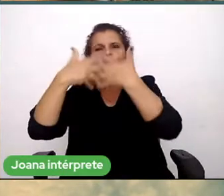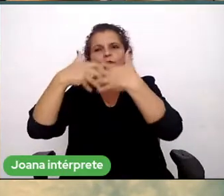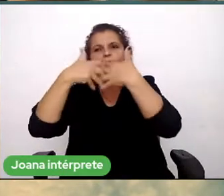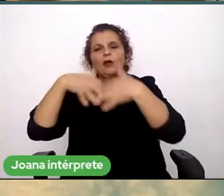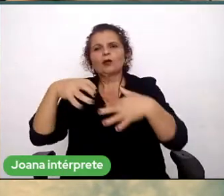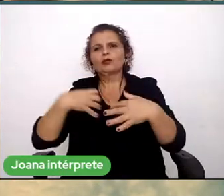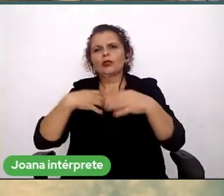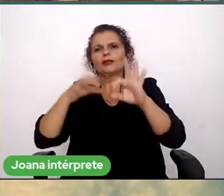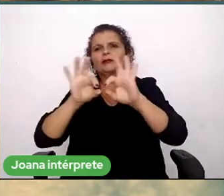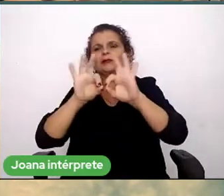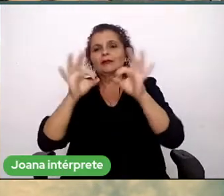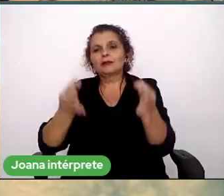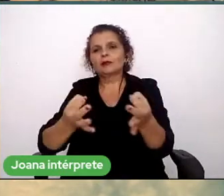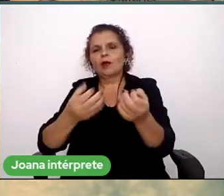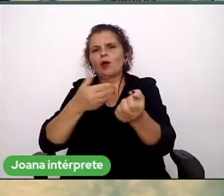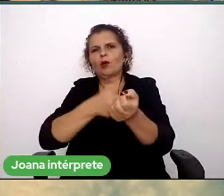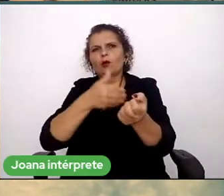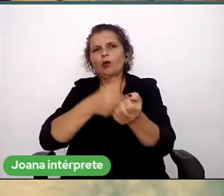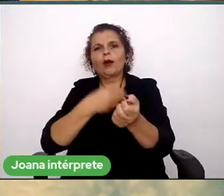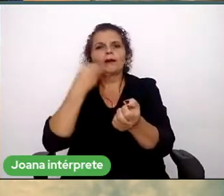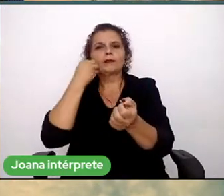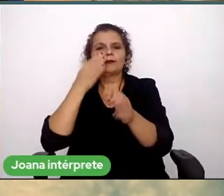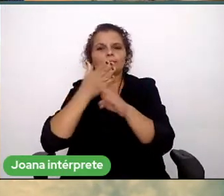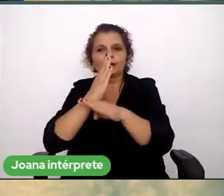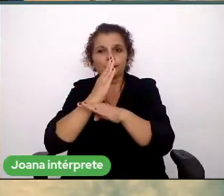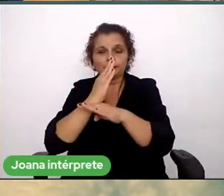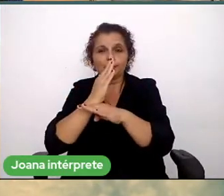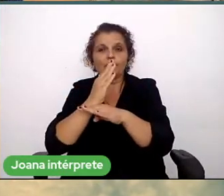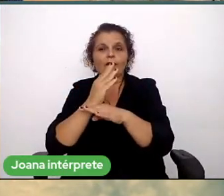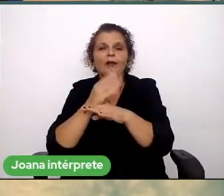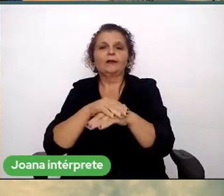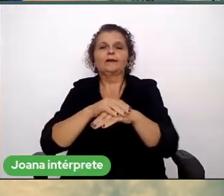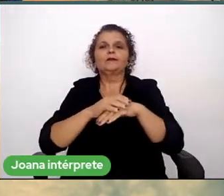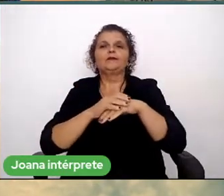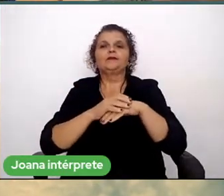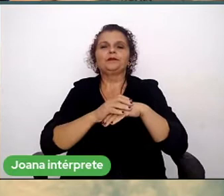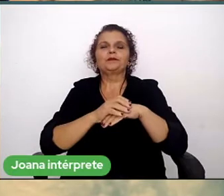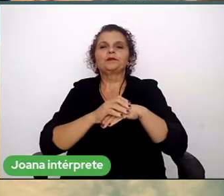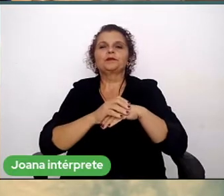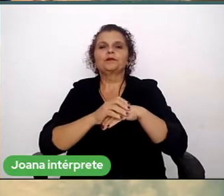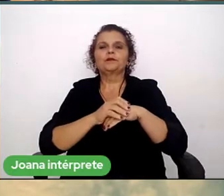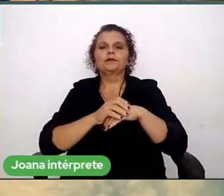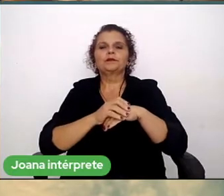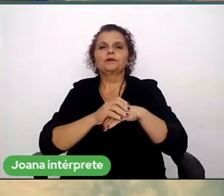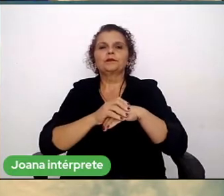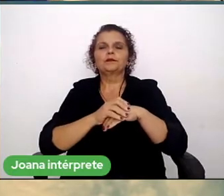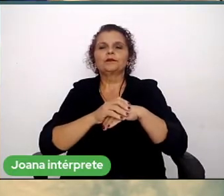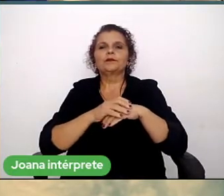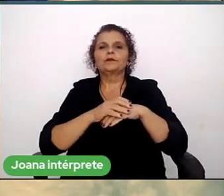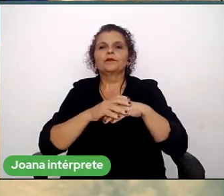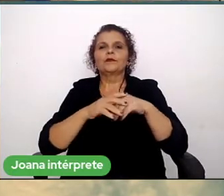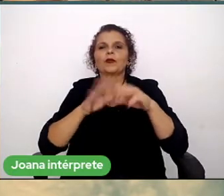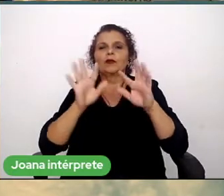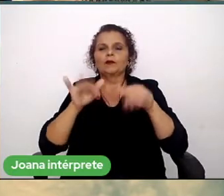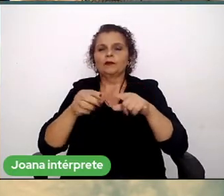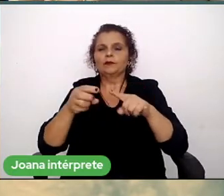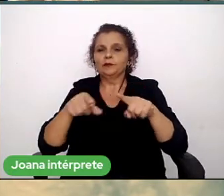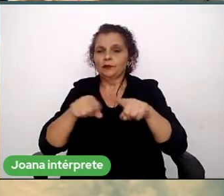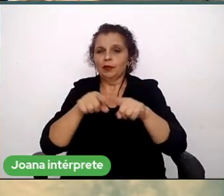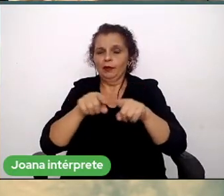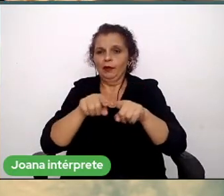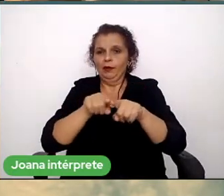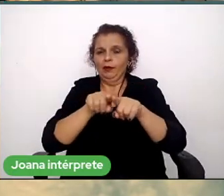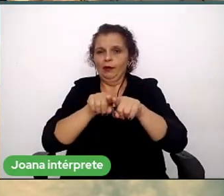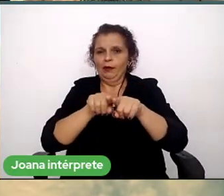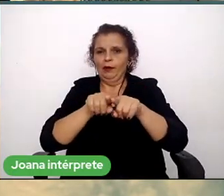porque eu vou escrever o código que faz aquele teste passar no cliente possuem design guiado por testes e a praça que a gente coloca